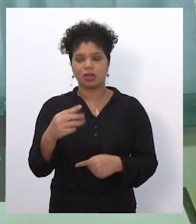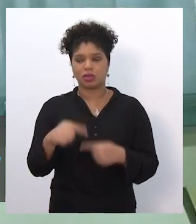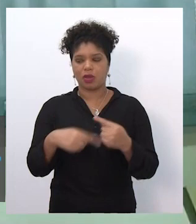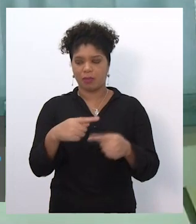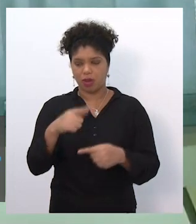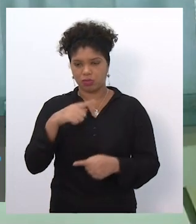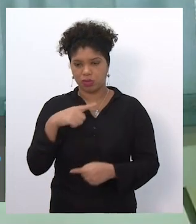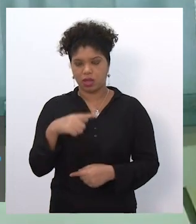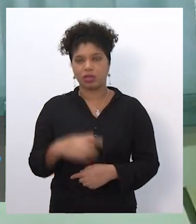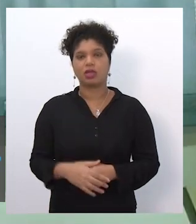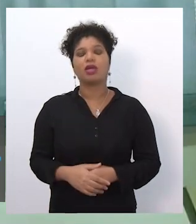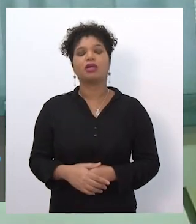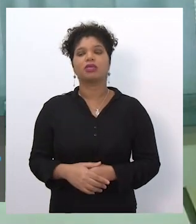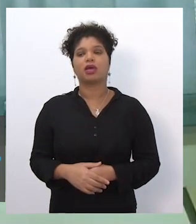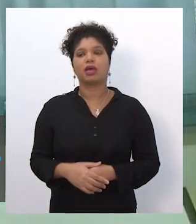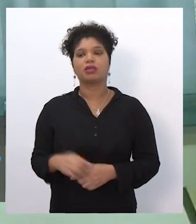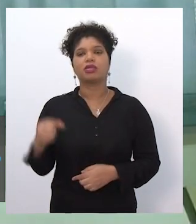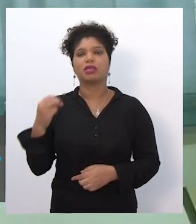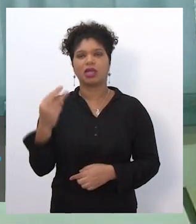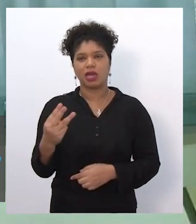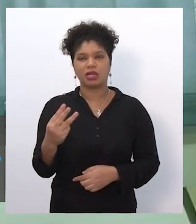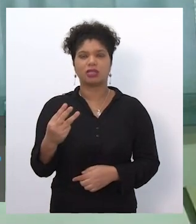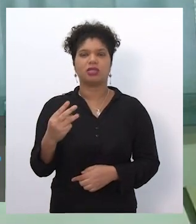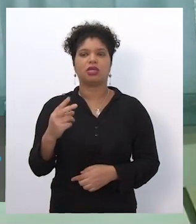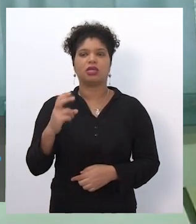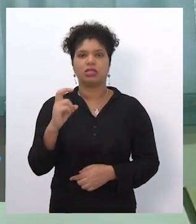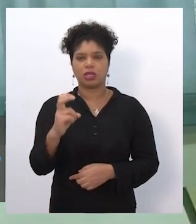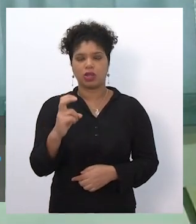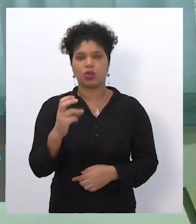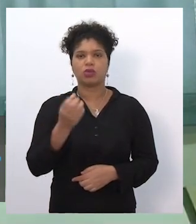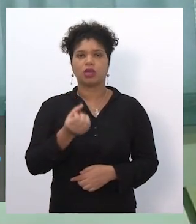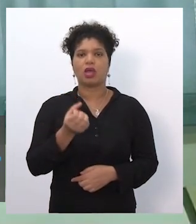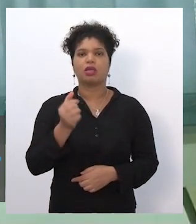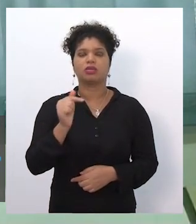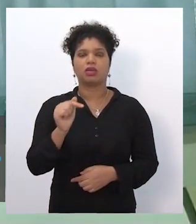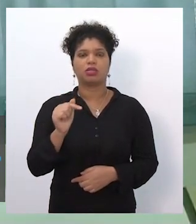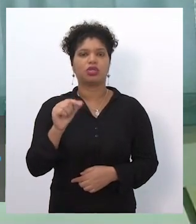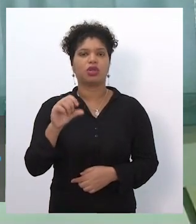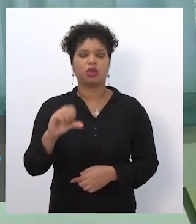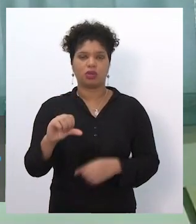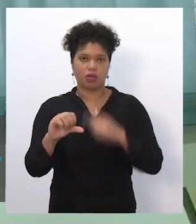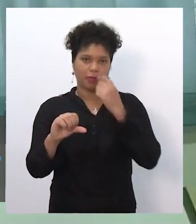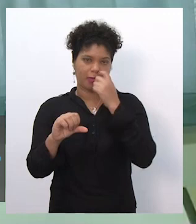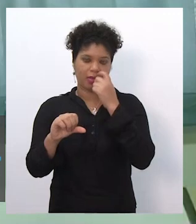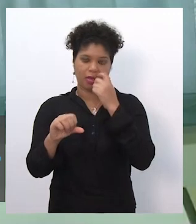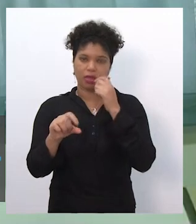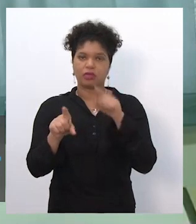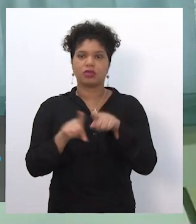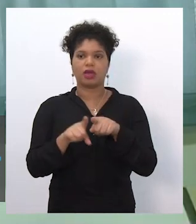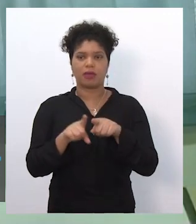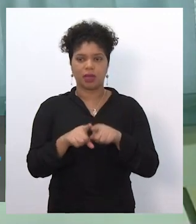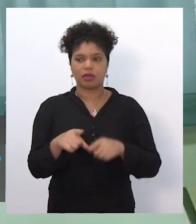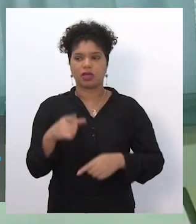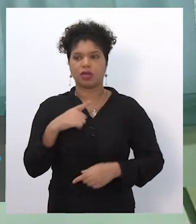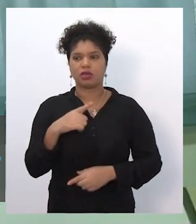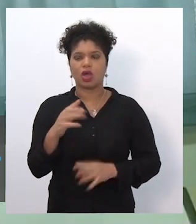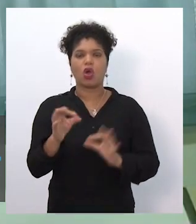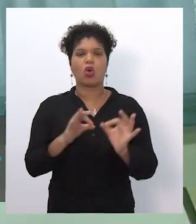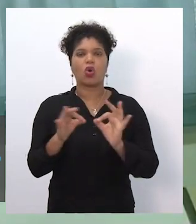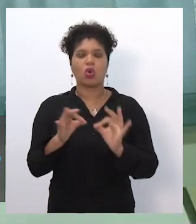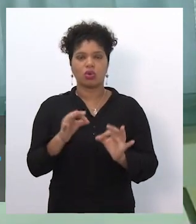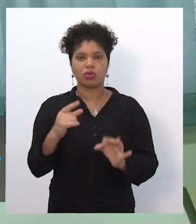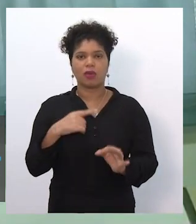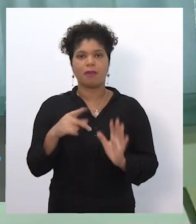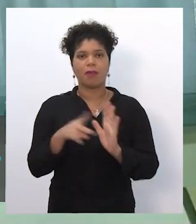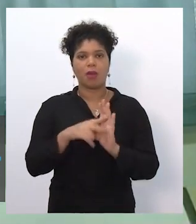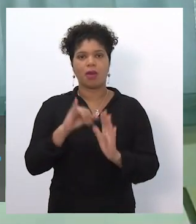no caso, o Ryzen 3, o Ryzen 5, e o Ryzen 7 e o Ryzen 9 também. Ela tem a mesma prerrogativa semelhante da